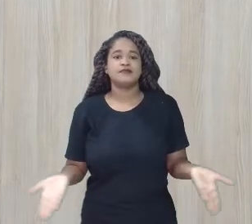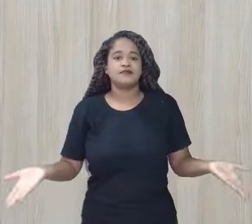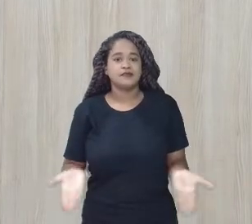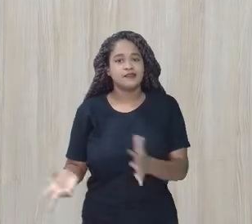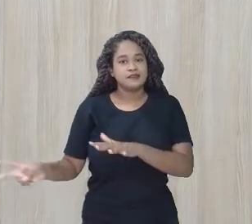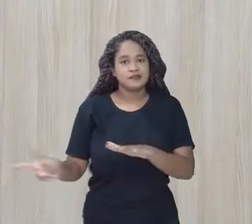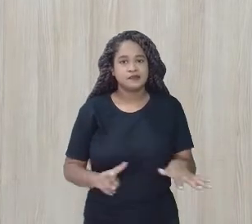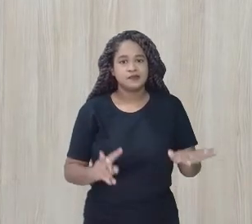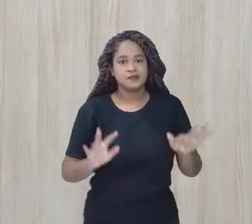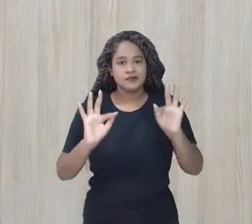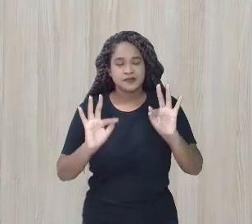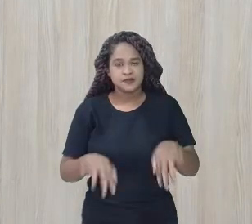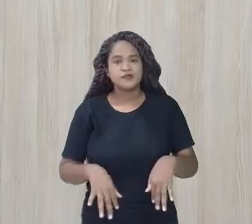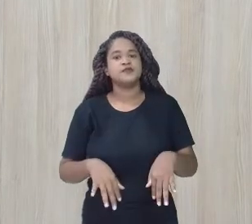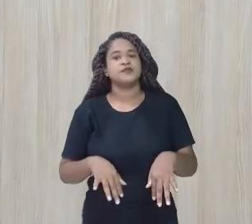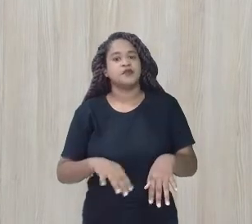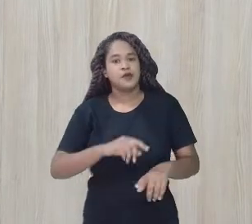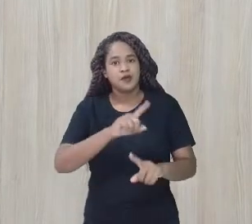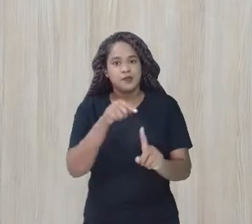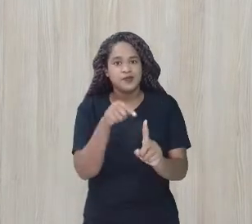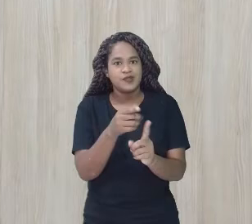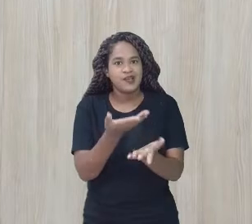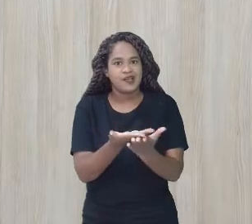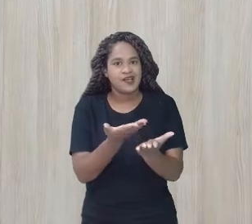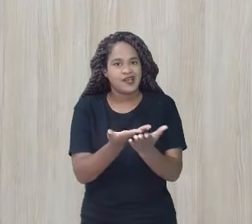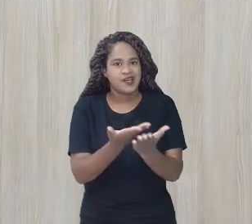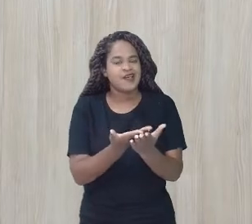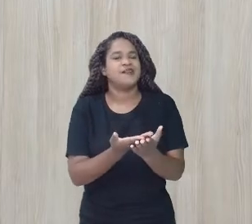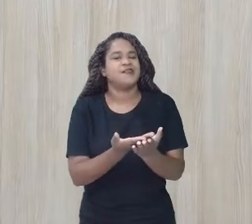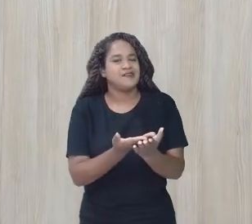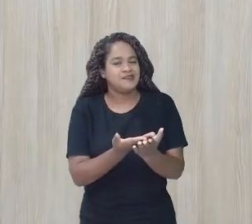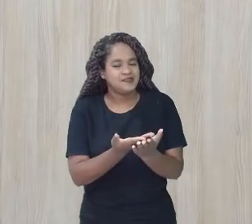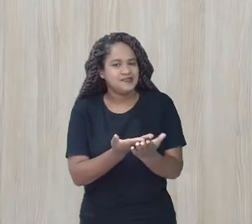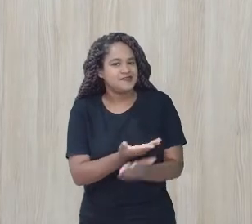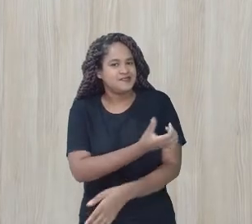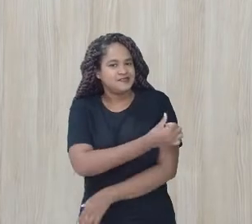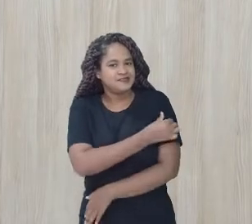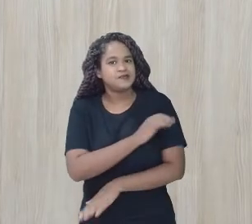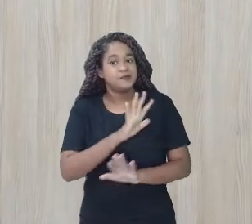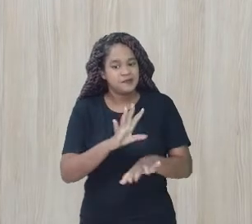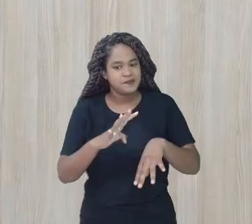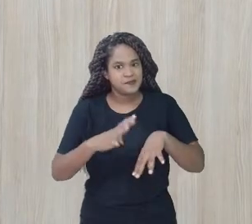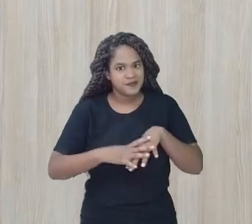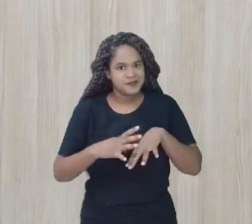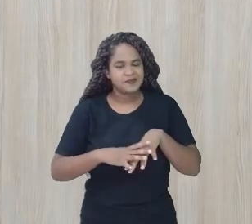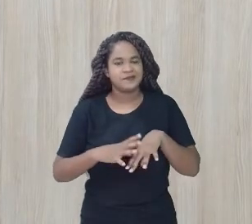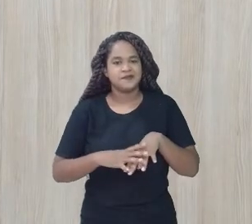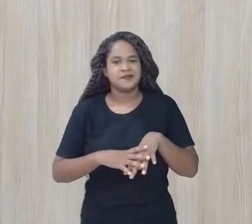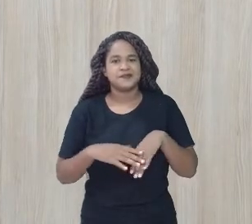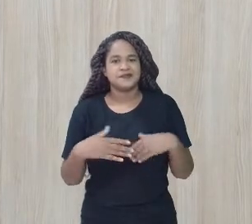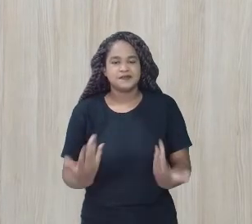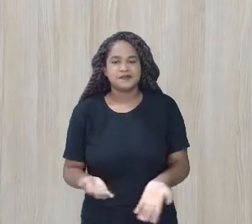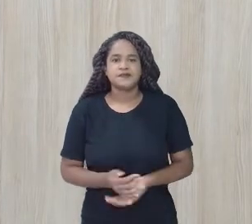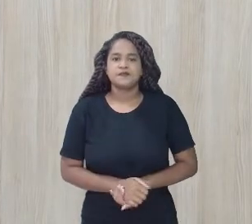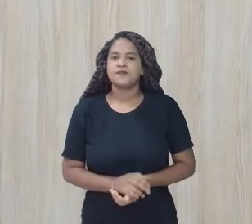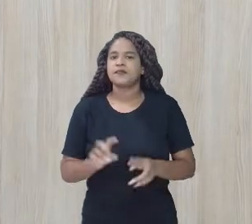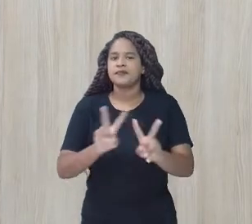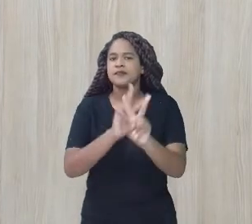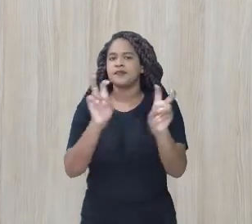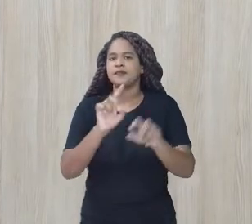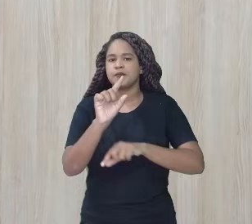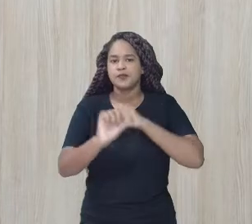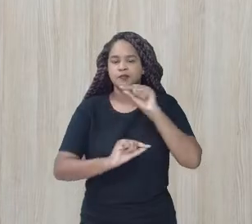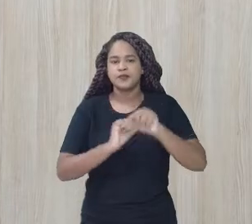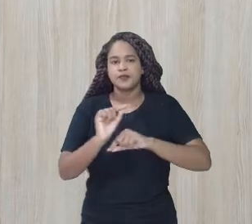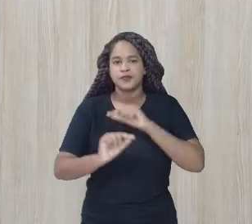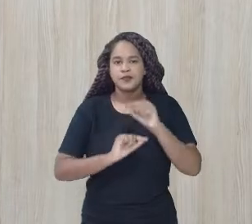semana com as aulas para o sexto ano, pelo menos as aulas de matemática, na verdade, falando um pouquinho sobre essa evolução do pensamento lógico